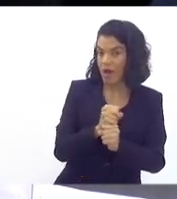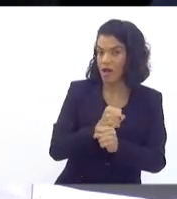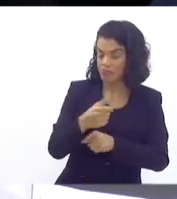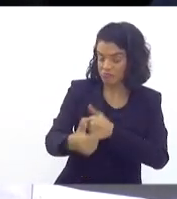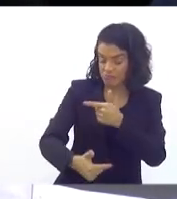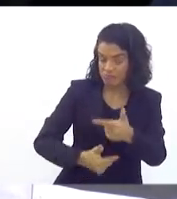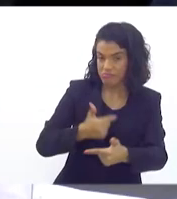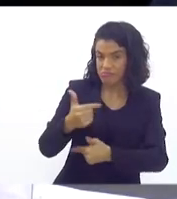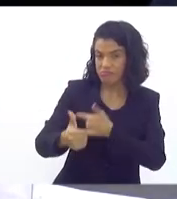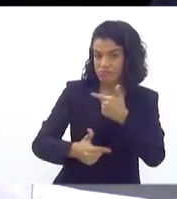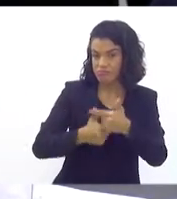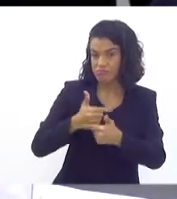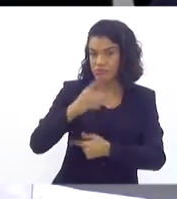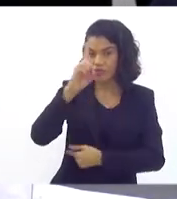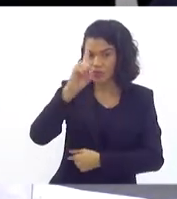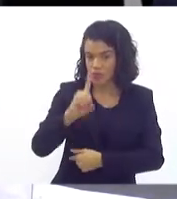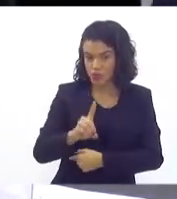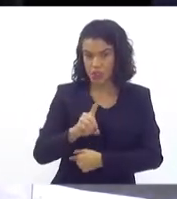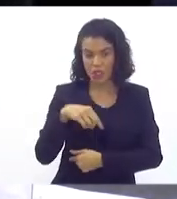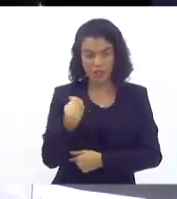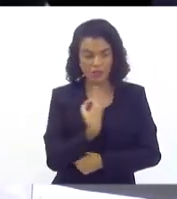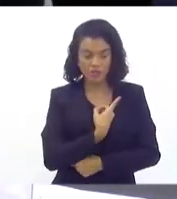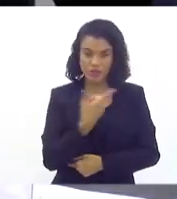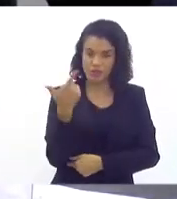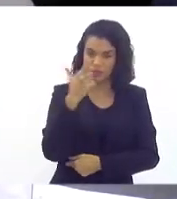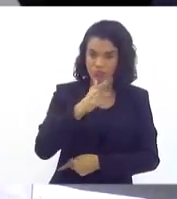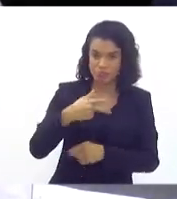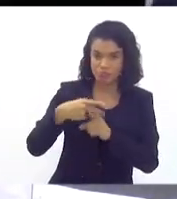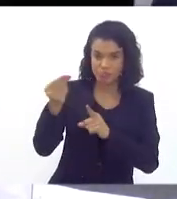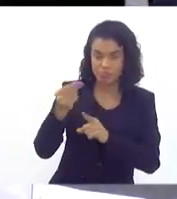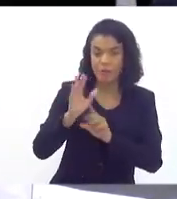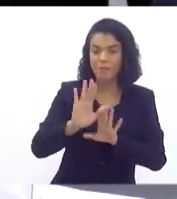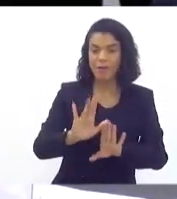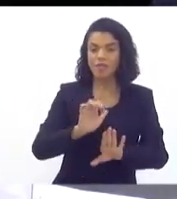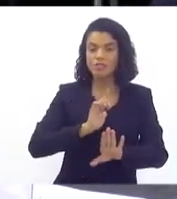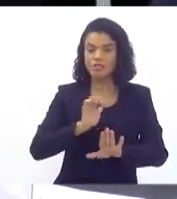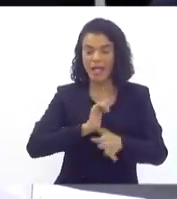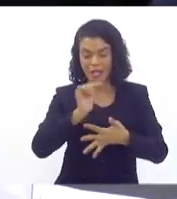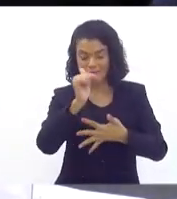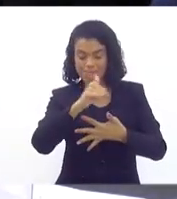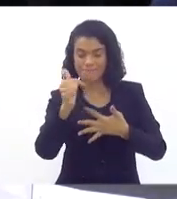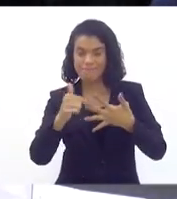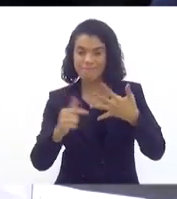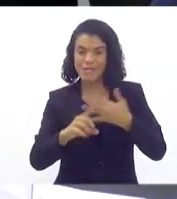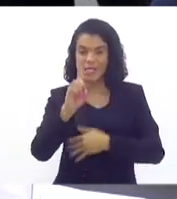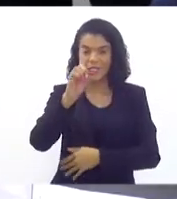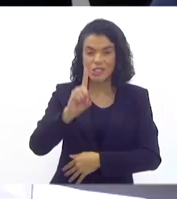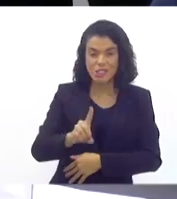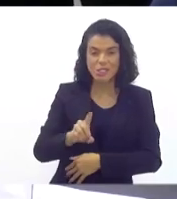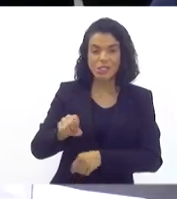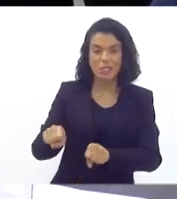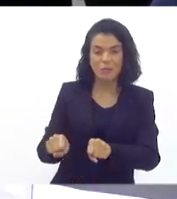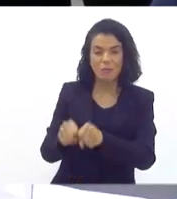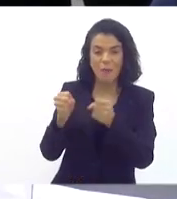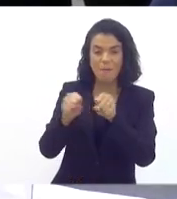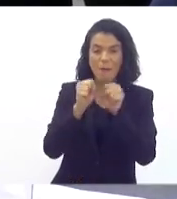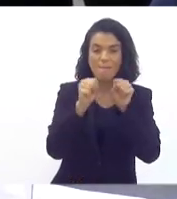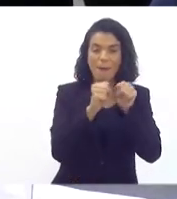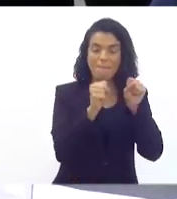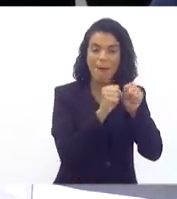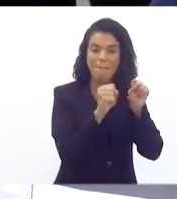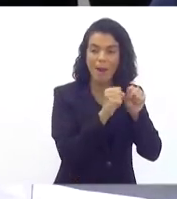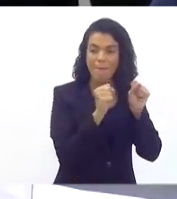é de um direito adquirido mas existem direitos sendo é obstruído como a que tem